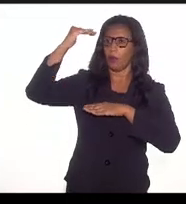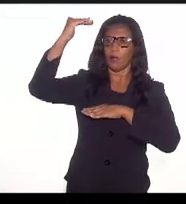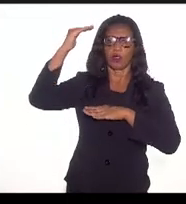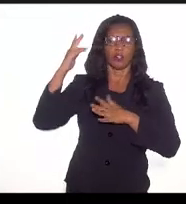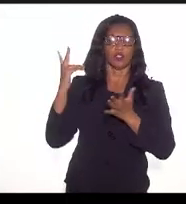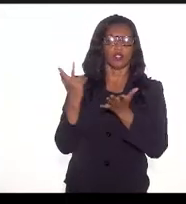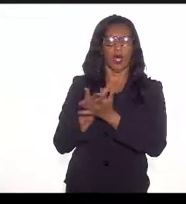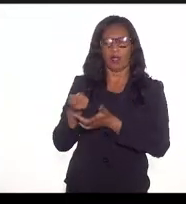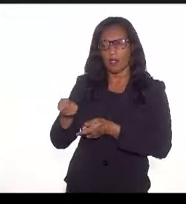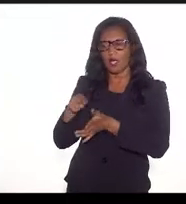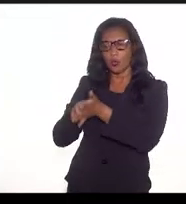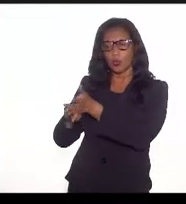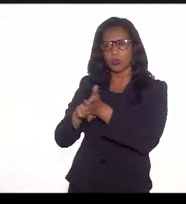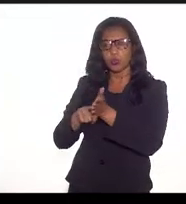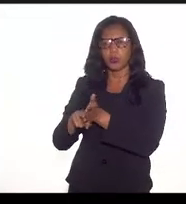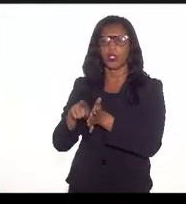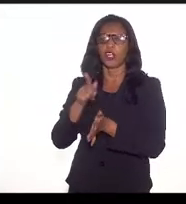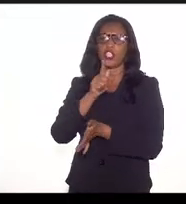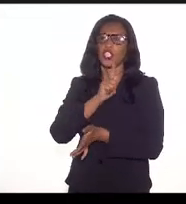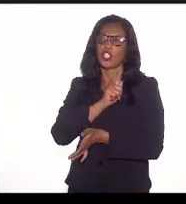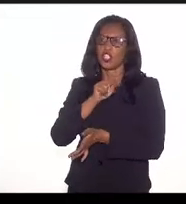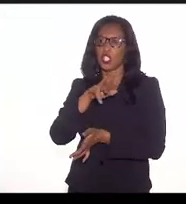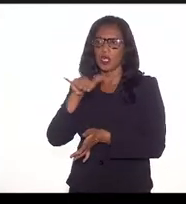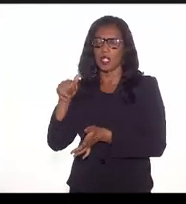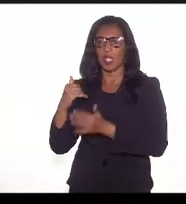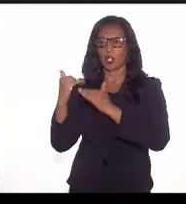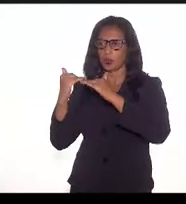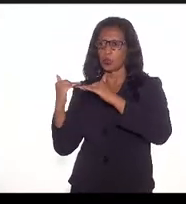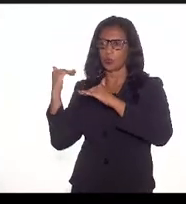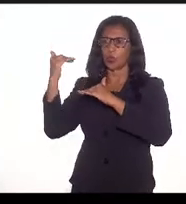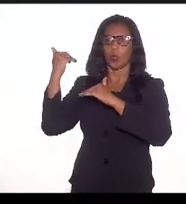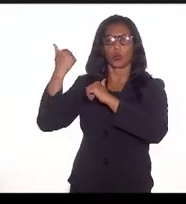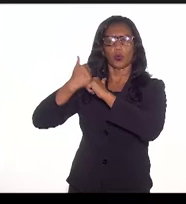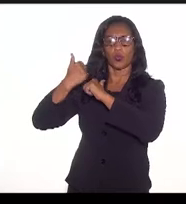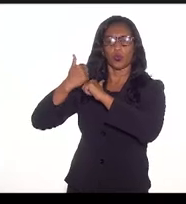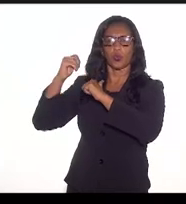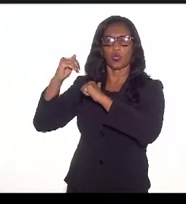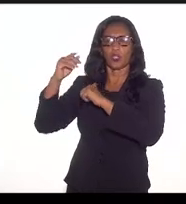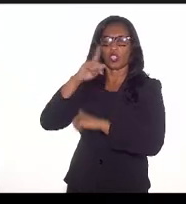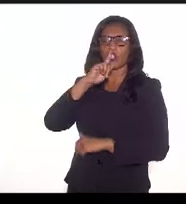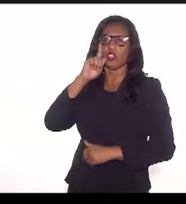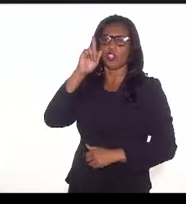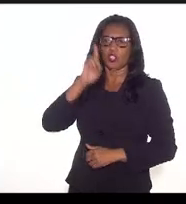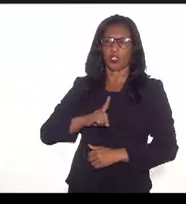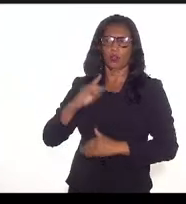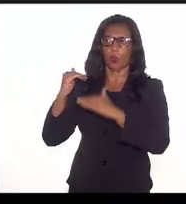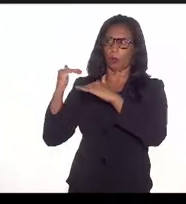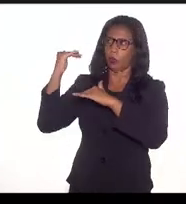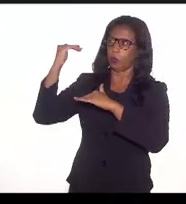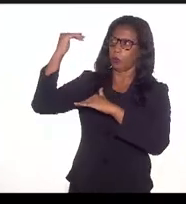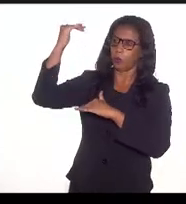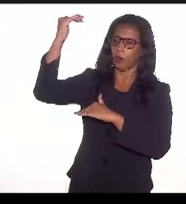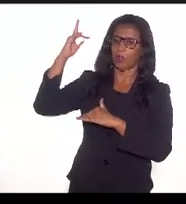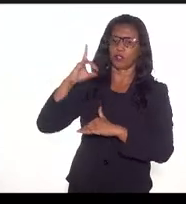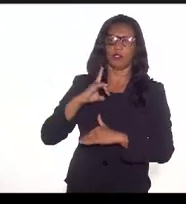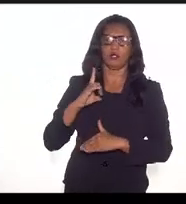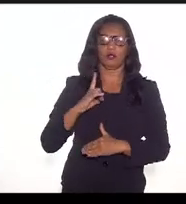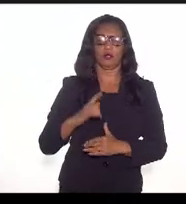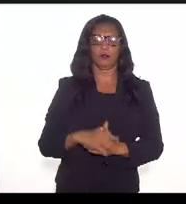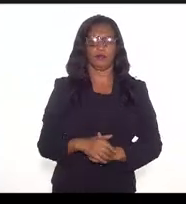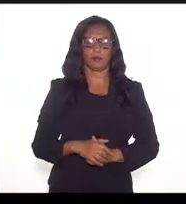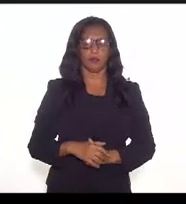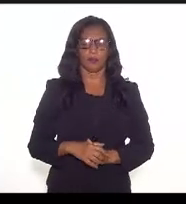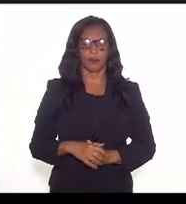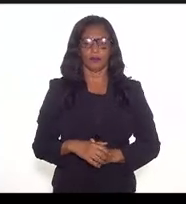desde analista, gerente, superintendência e agora diretoria. Então, a gente tem experiência em relação aos gargalos,